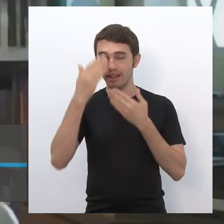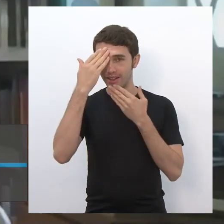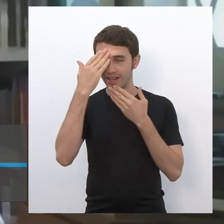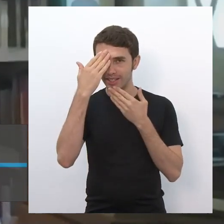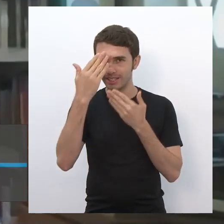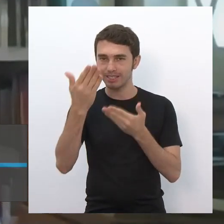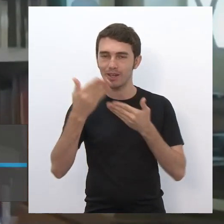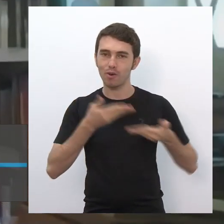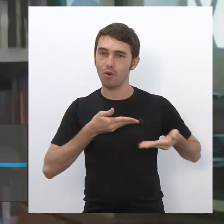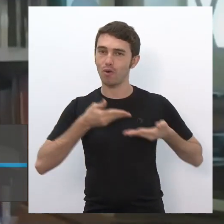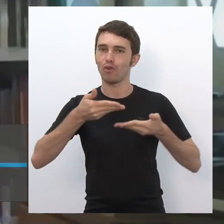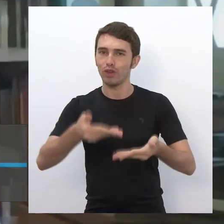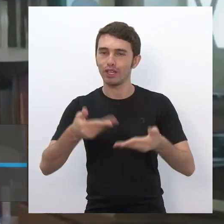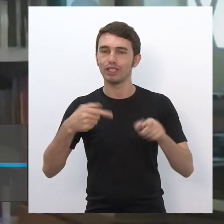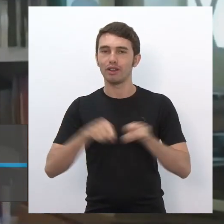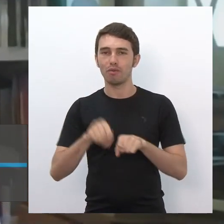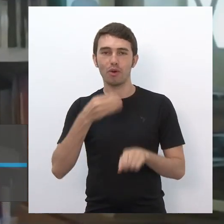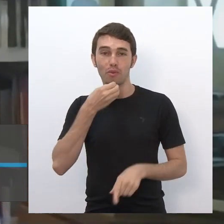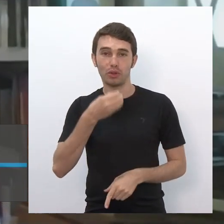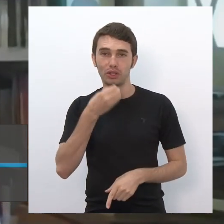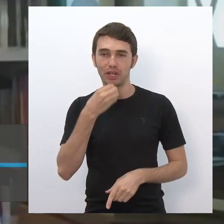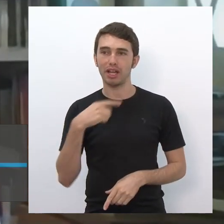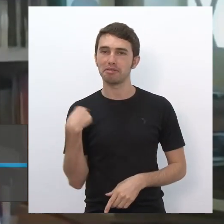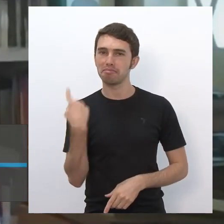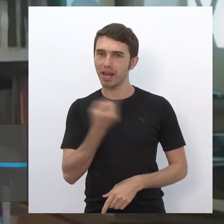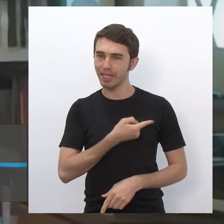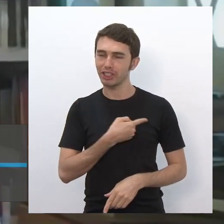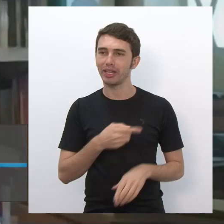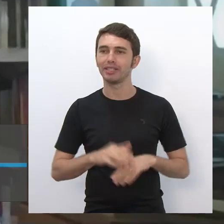esse convite, é uma oportunidade incrível para a gente